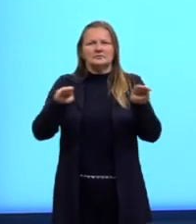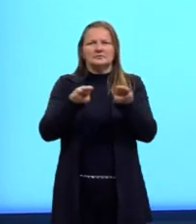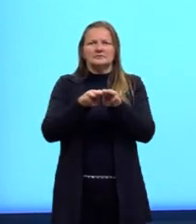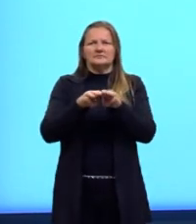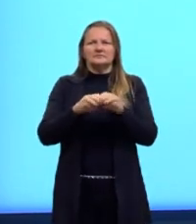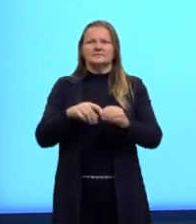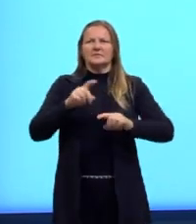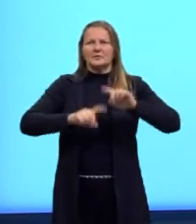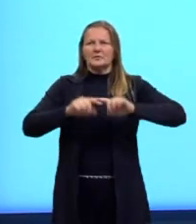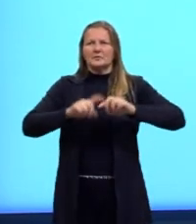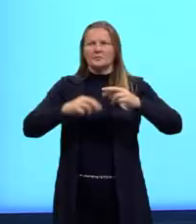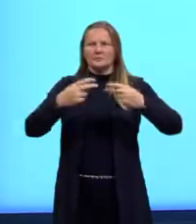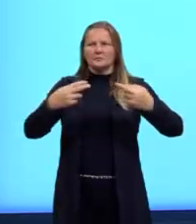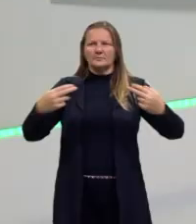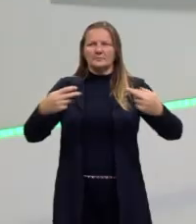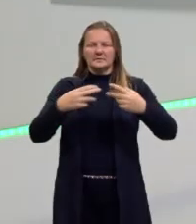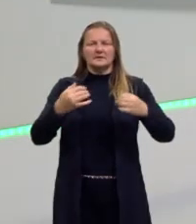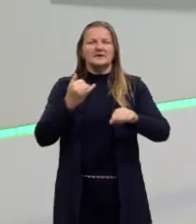materiais